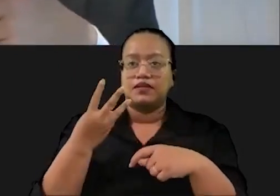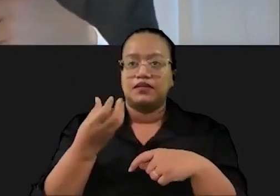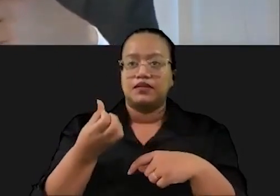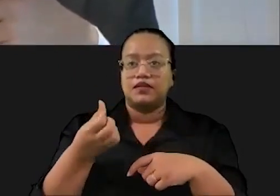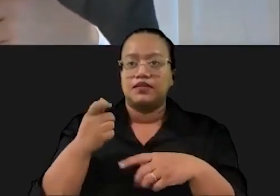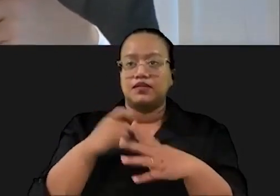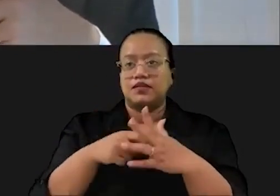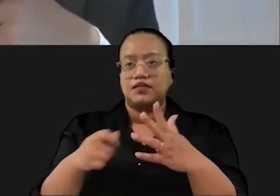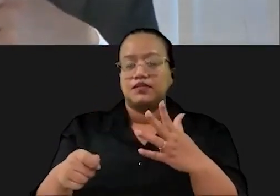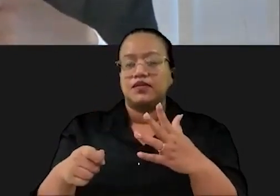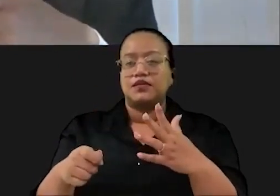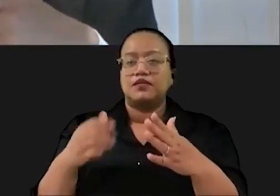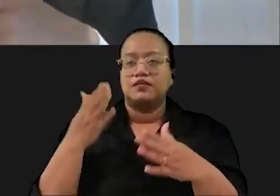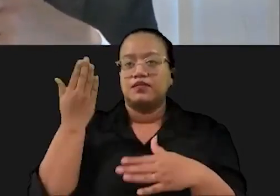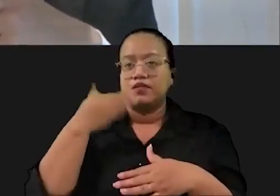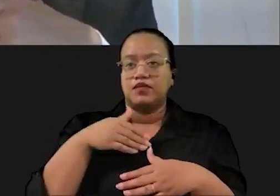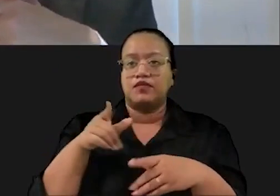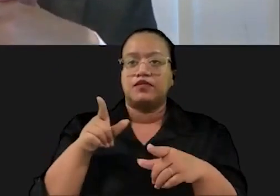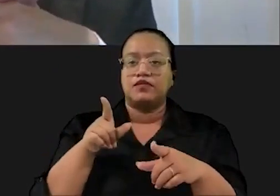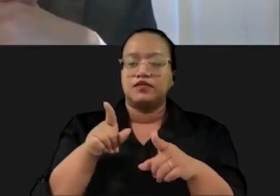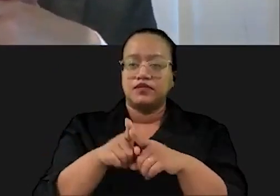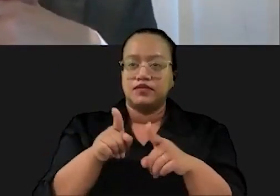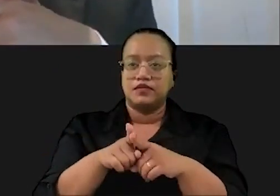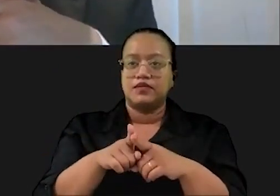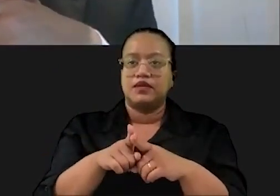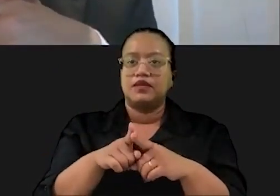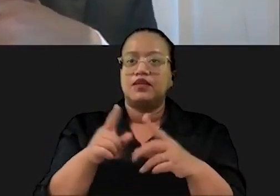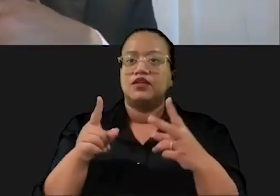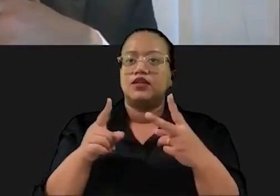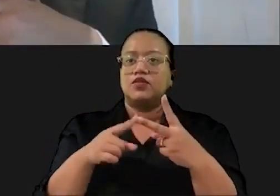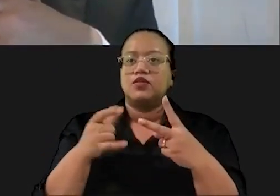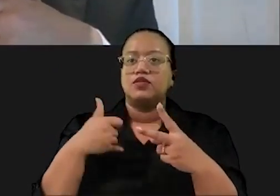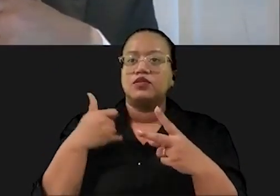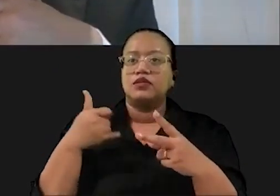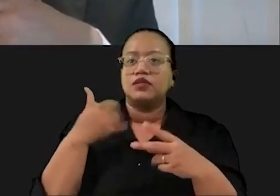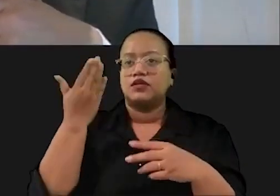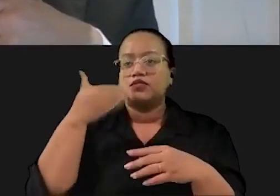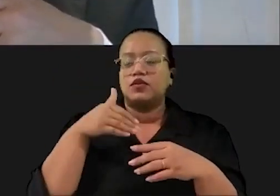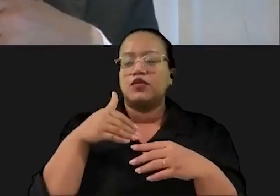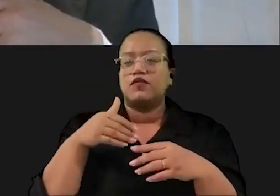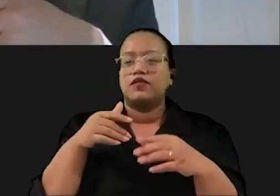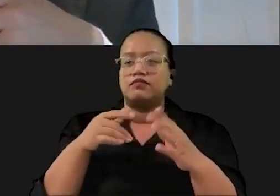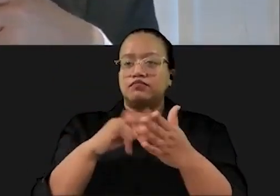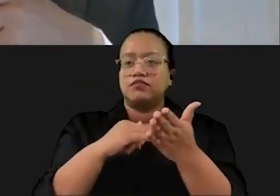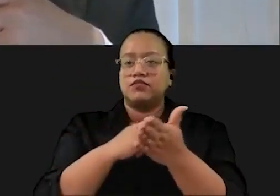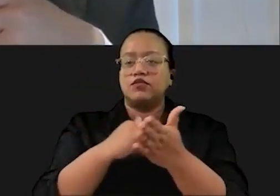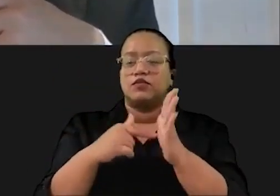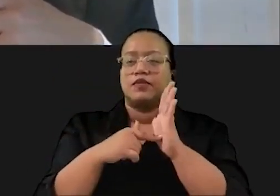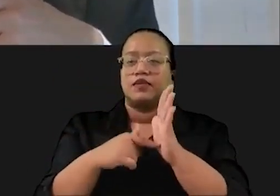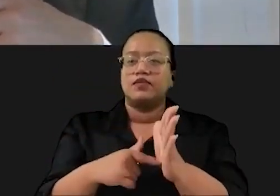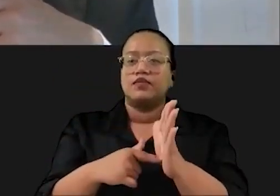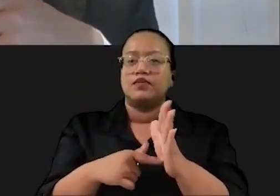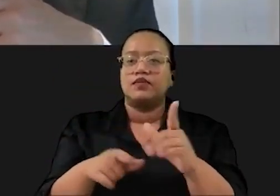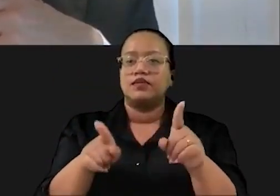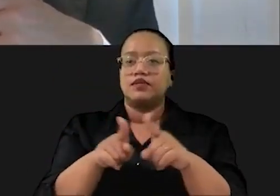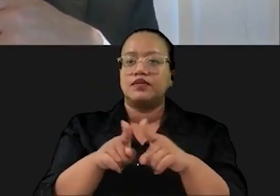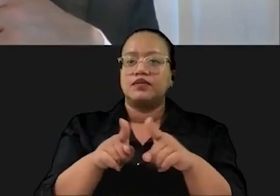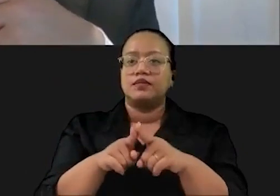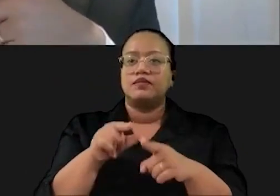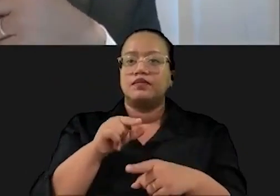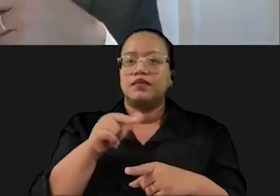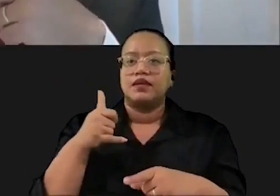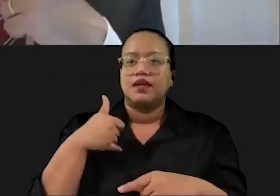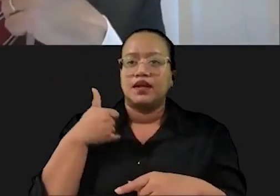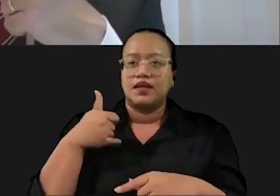fim, no caso da aposentadoria por idade híbrida, também tem que ter uma